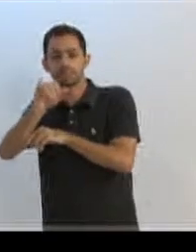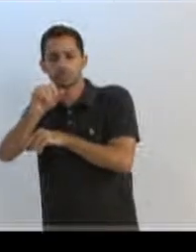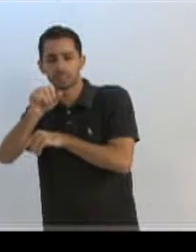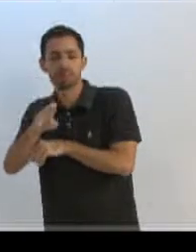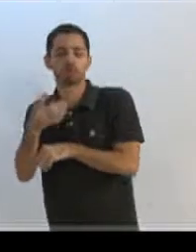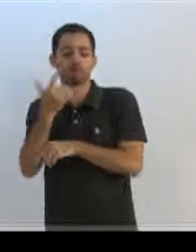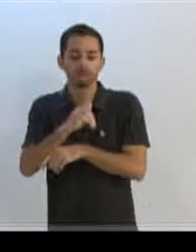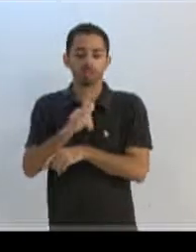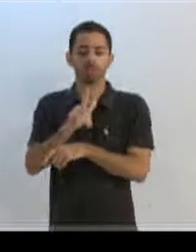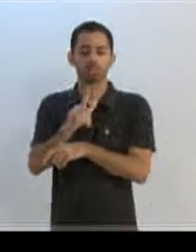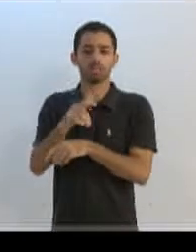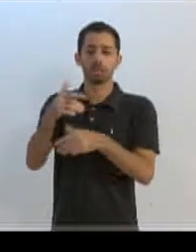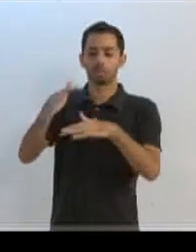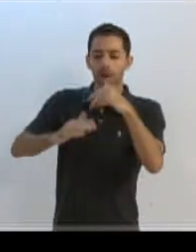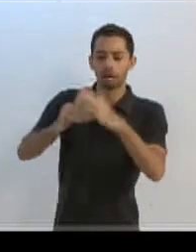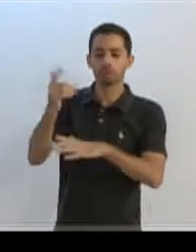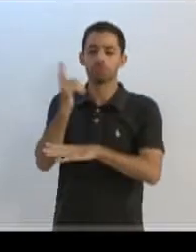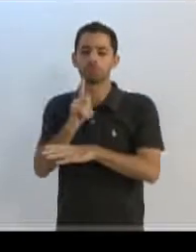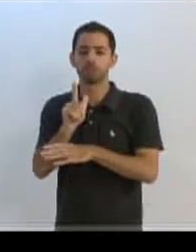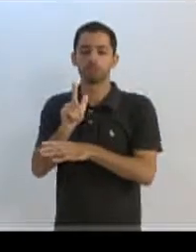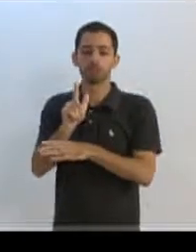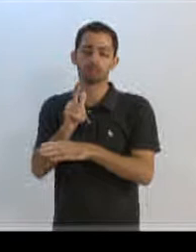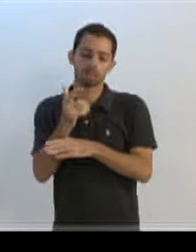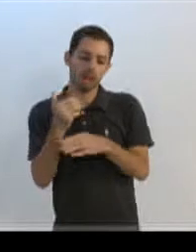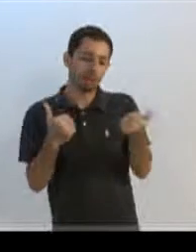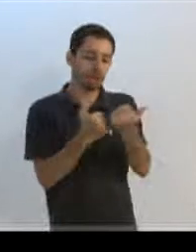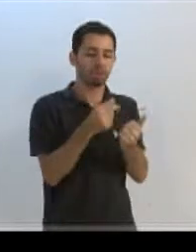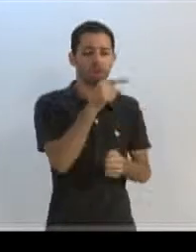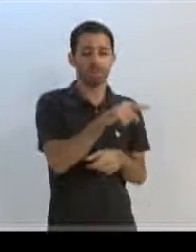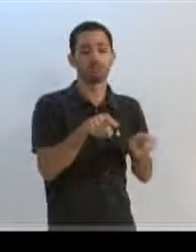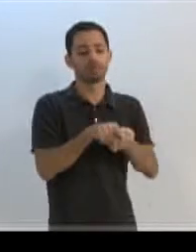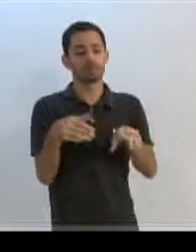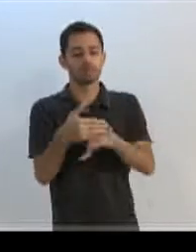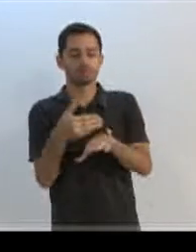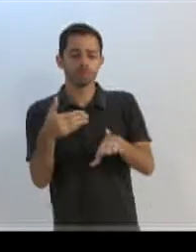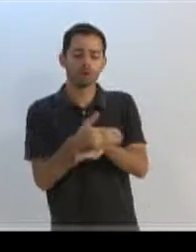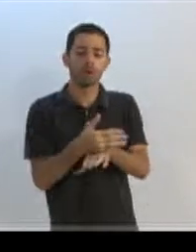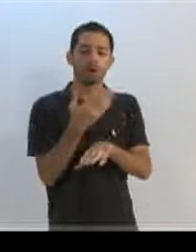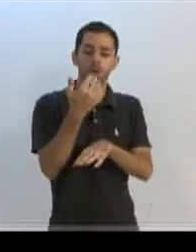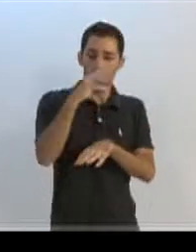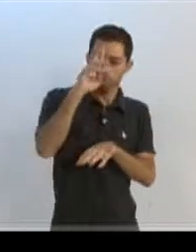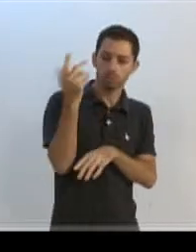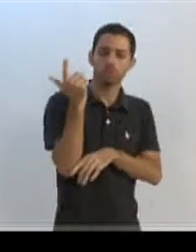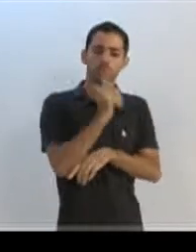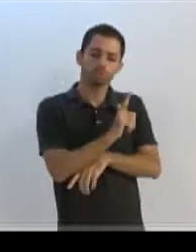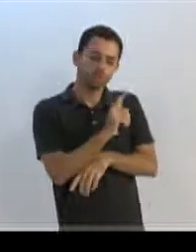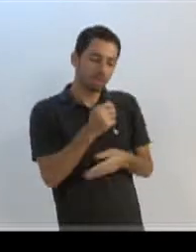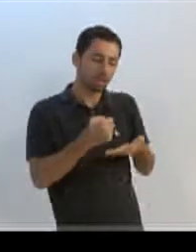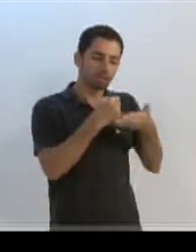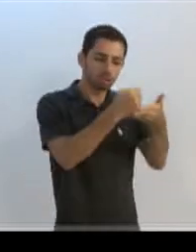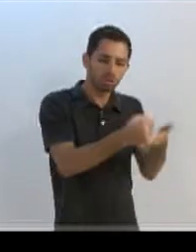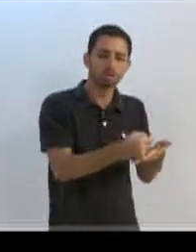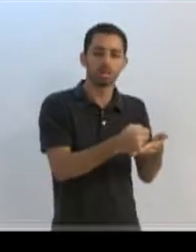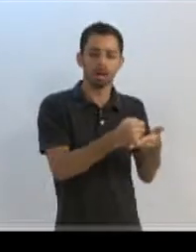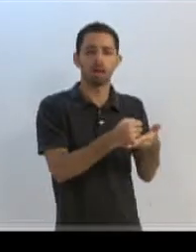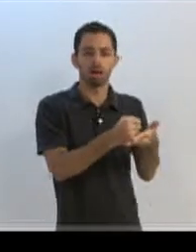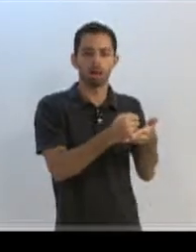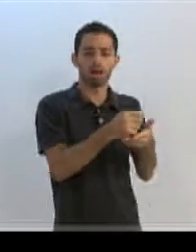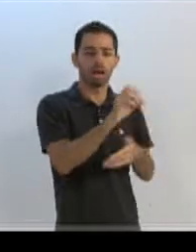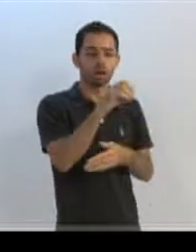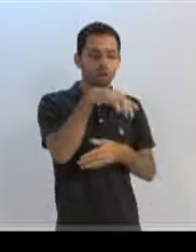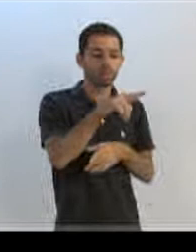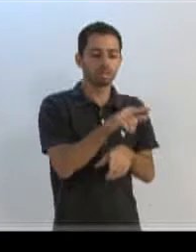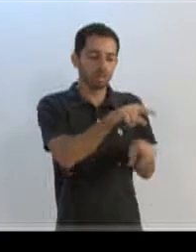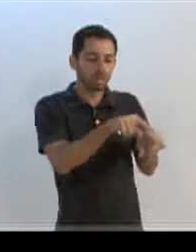como essa também fica a dica e estivemos lá no almoço beneficente para arrecadar fundos para esta entidade vereador ito também encontrei